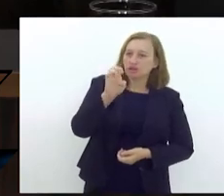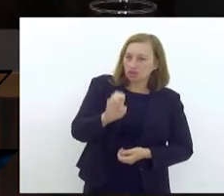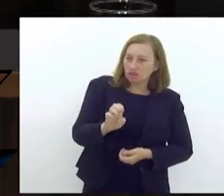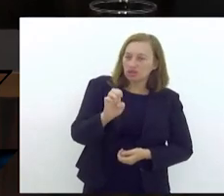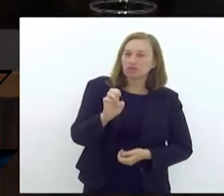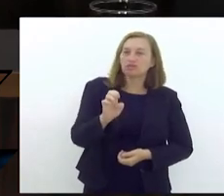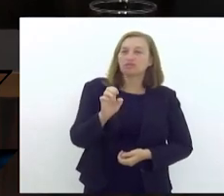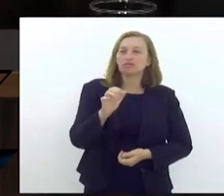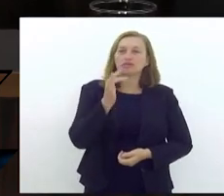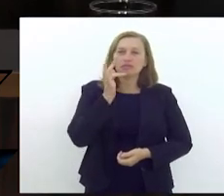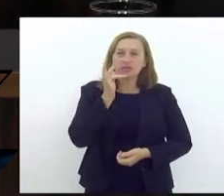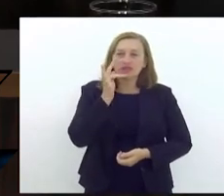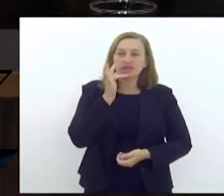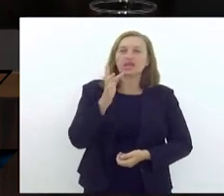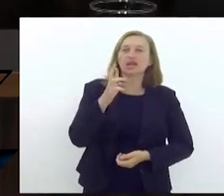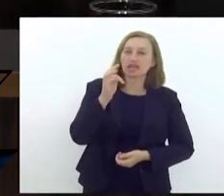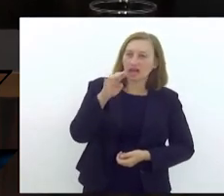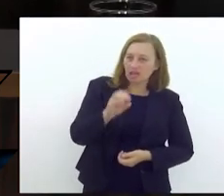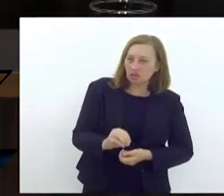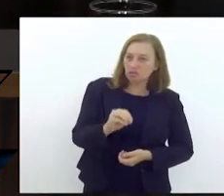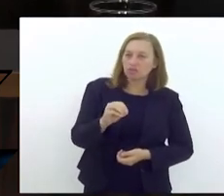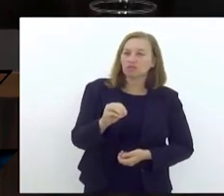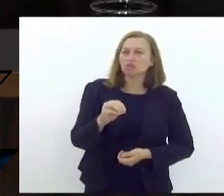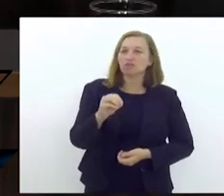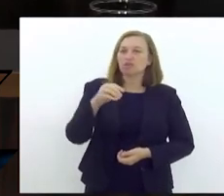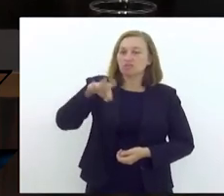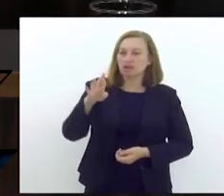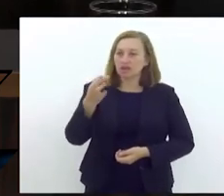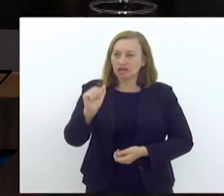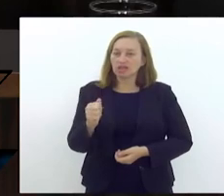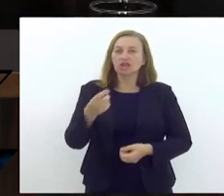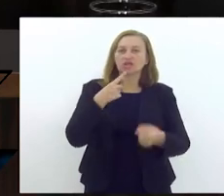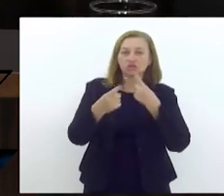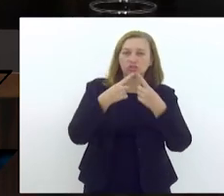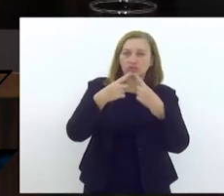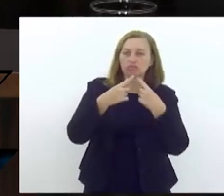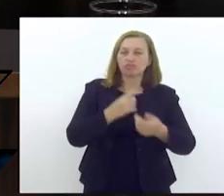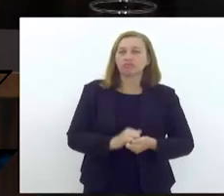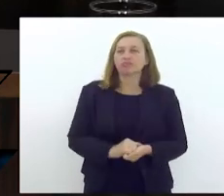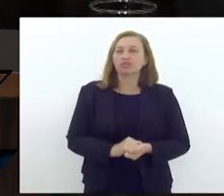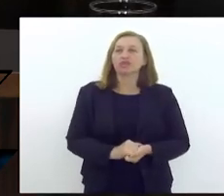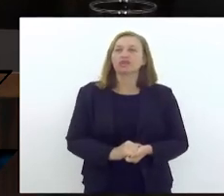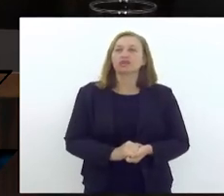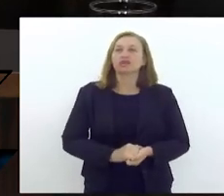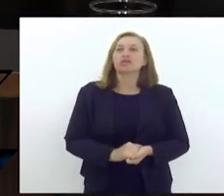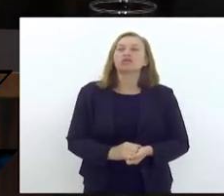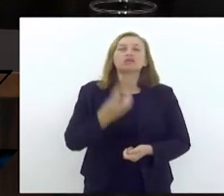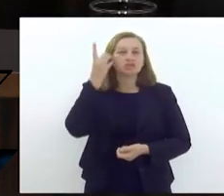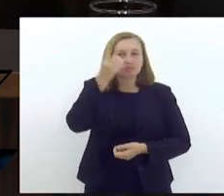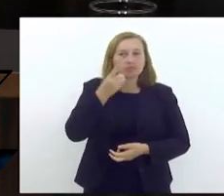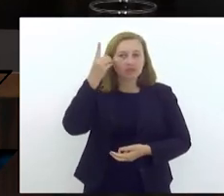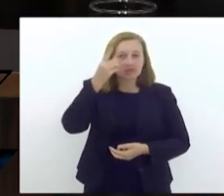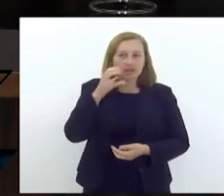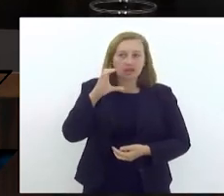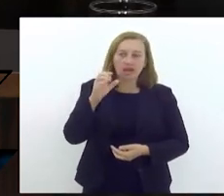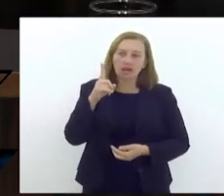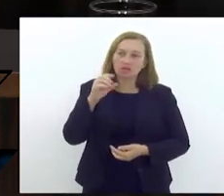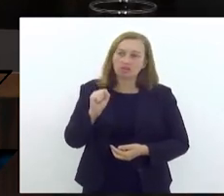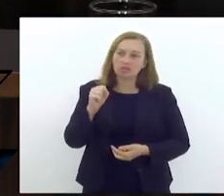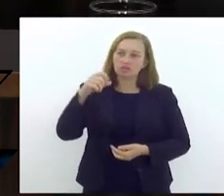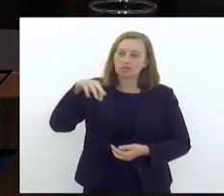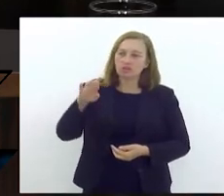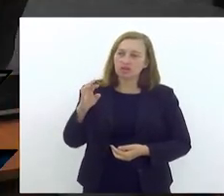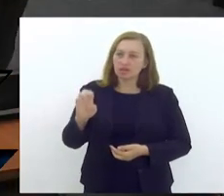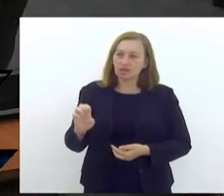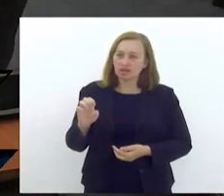Gustavo Schmidt Renato Machado e Renato Miranda em discussão para discutir um deputado Carlos Minnie que autor